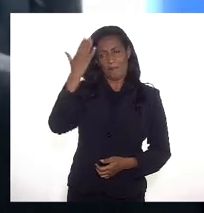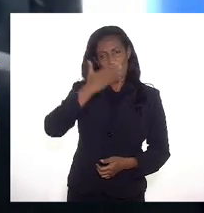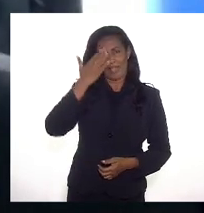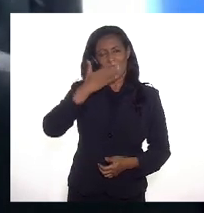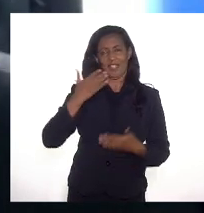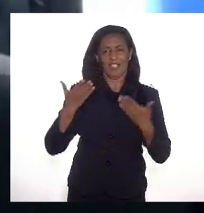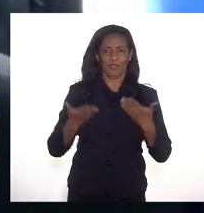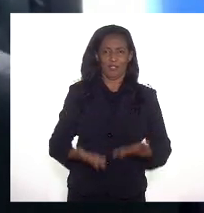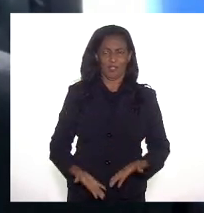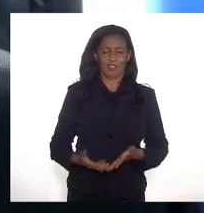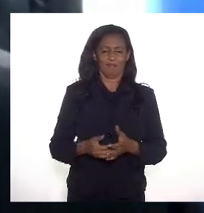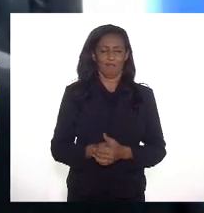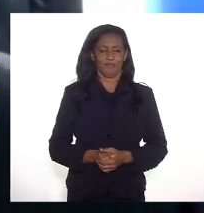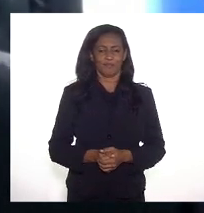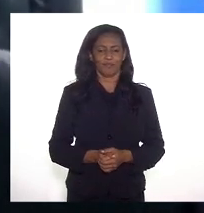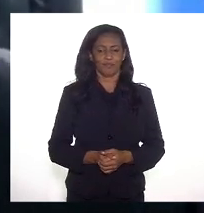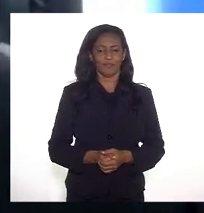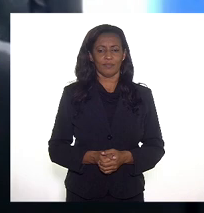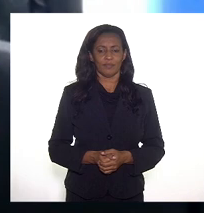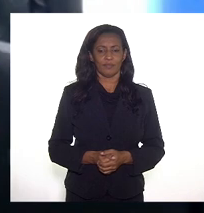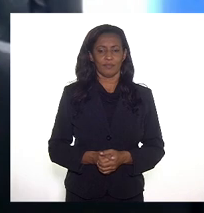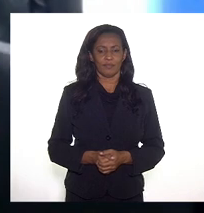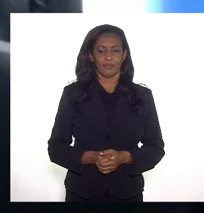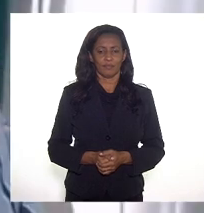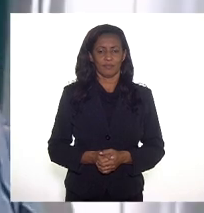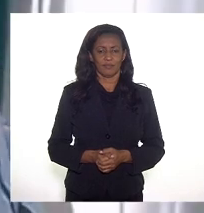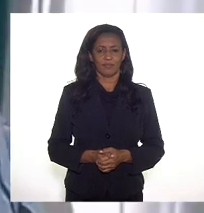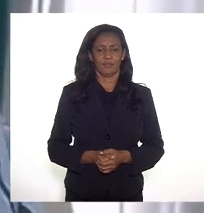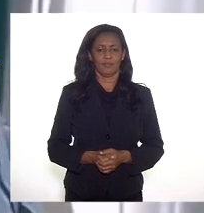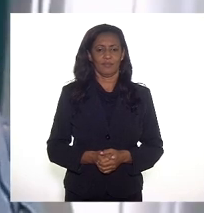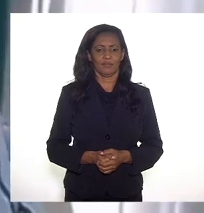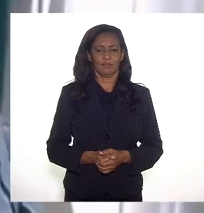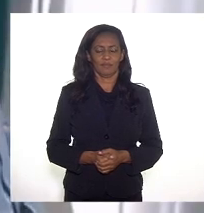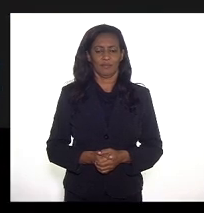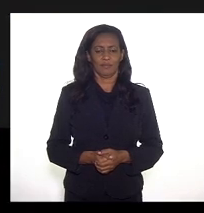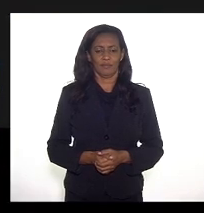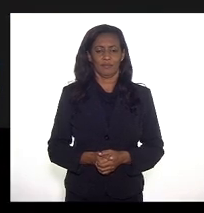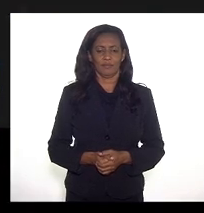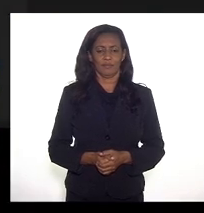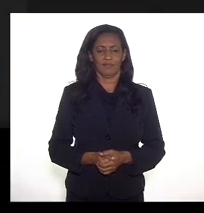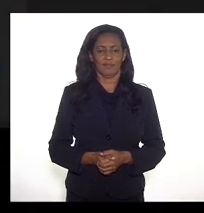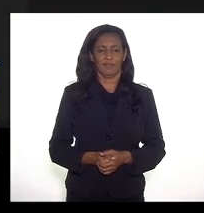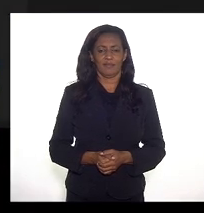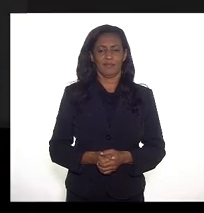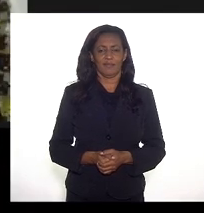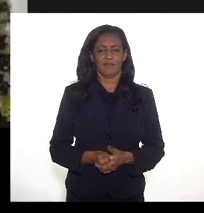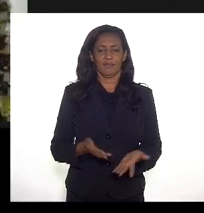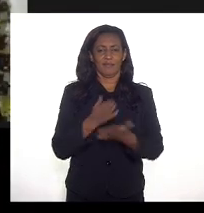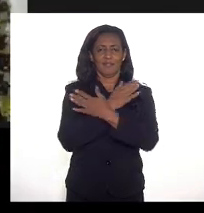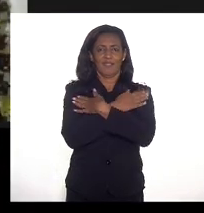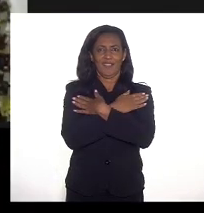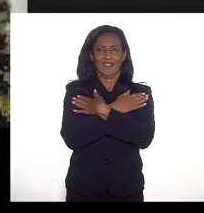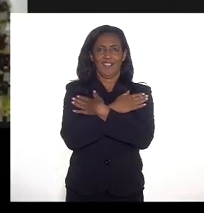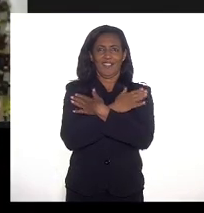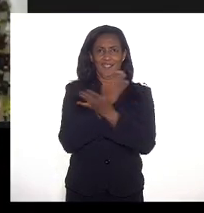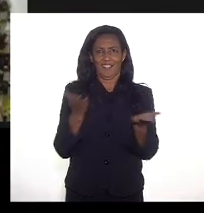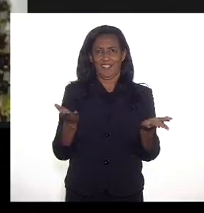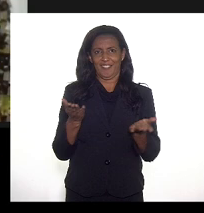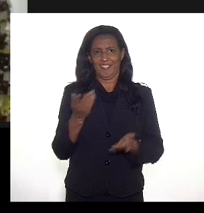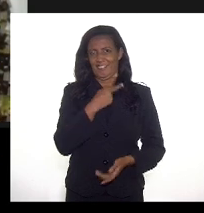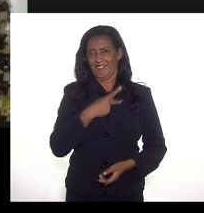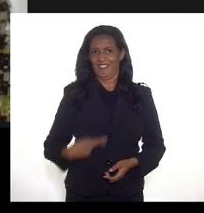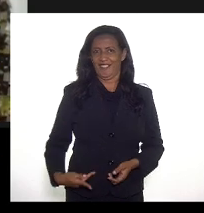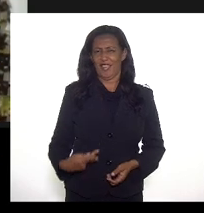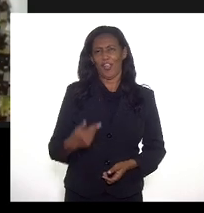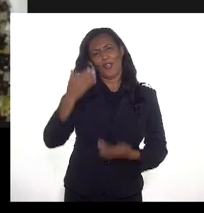presidindo novamente as sessões. Quero... Parabéns, presidente Jair Bittencourt. Um abraço para você, presidente.